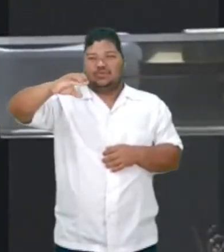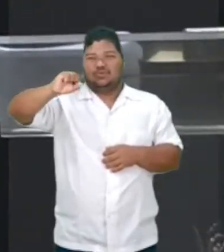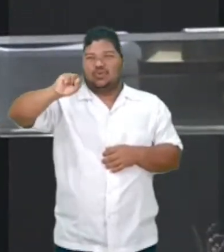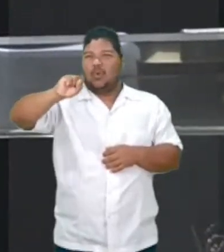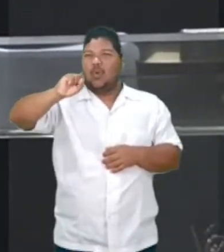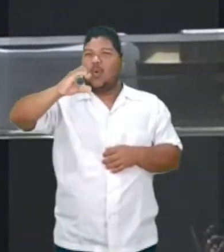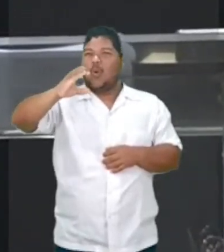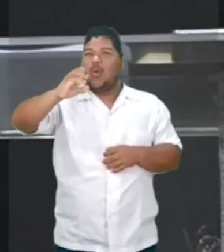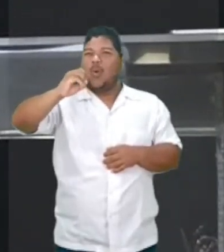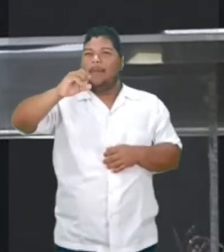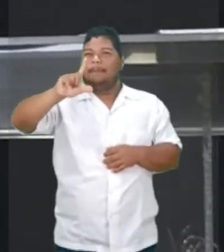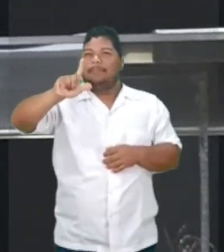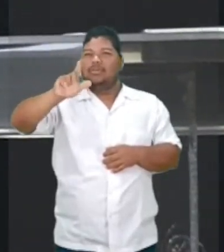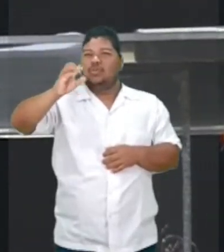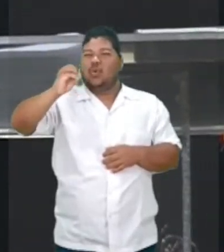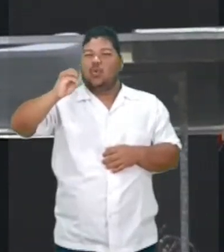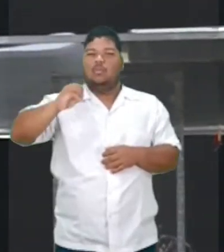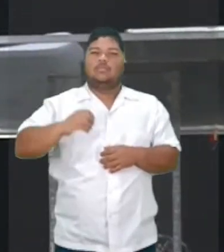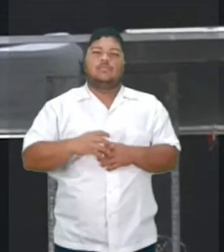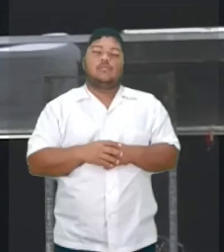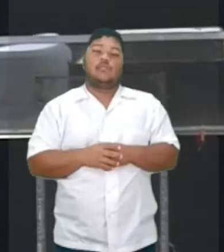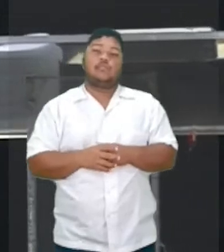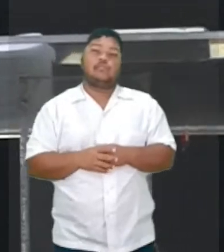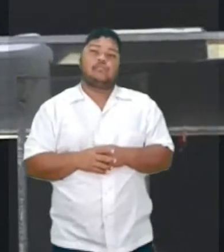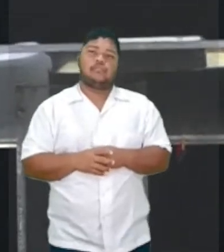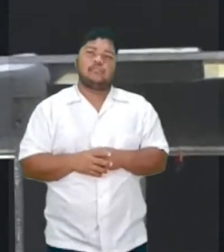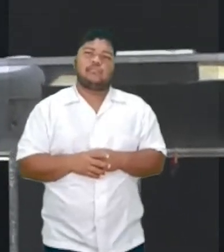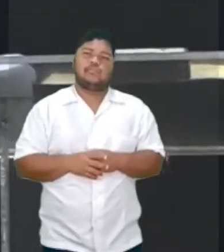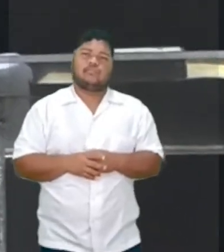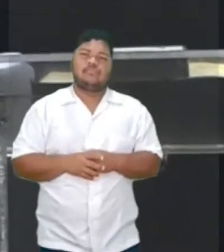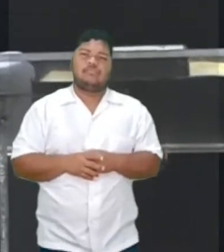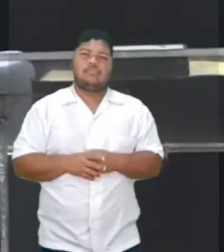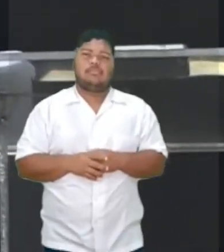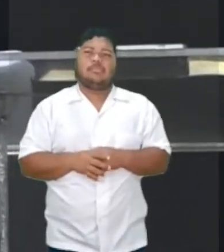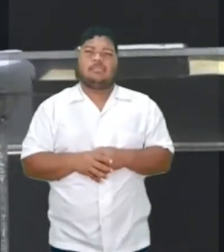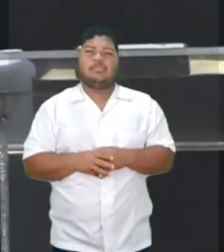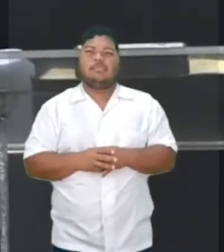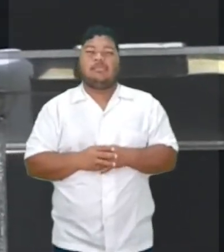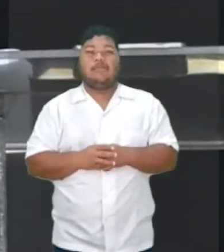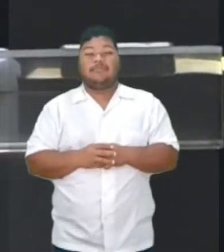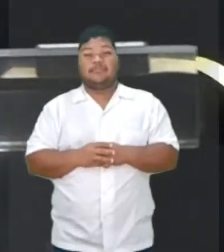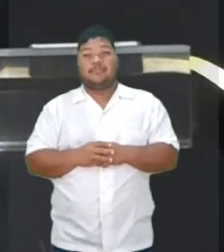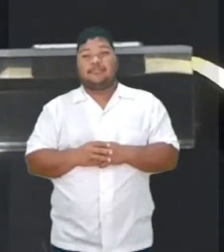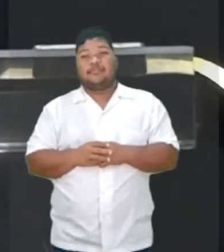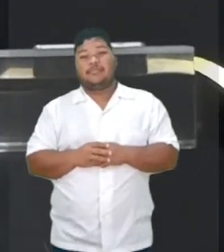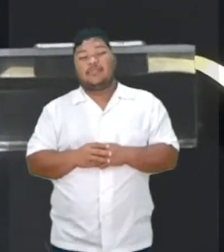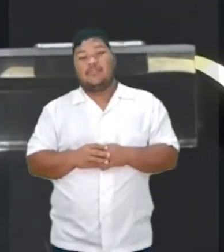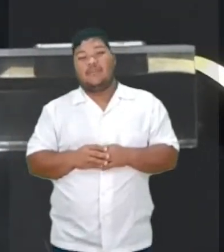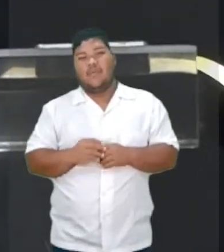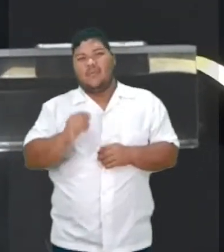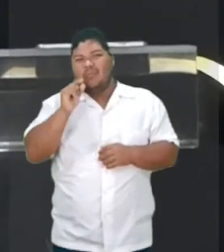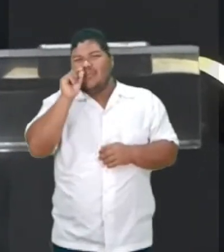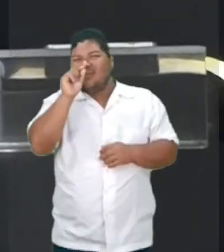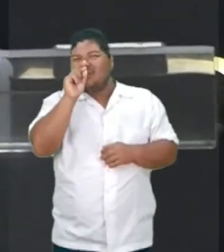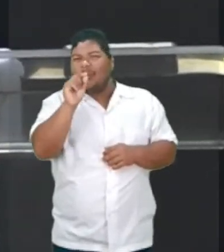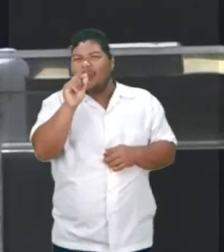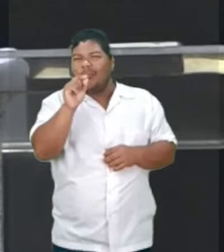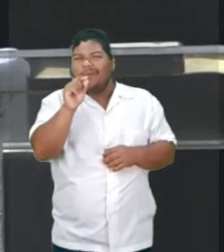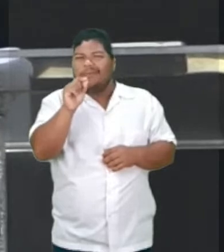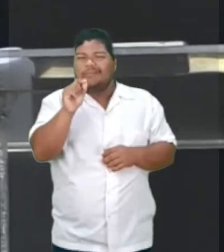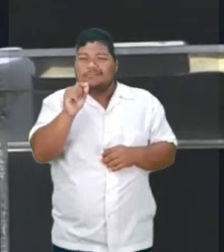uma lente tão potente que ele pegou e foi voltando no tempo e foi percebendo que realmente